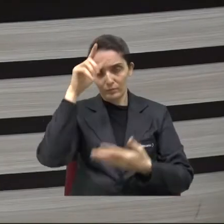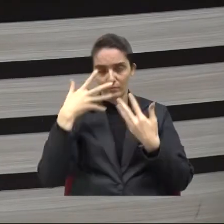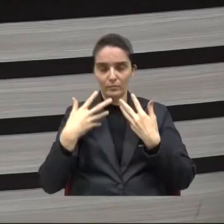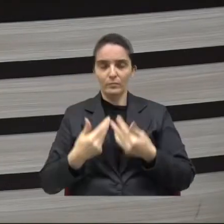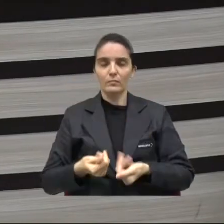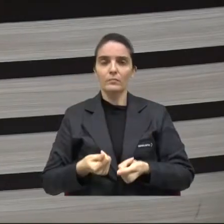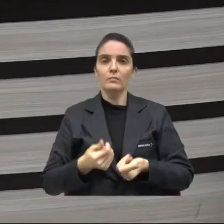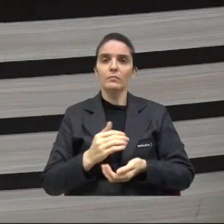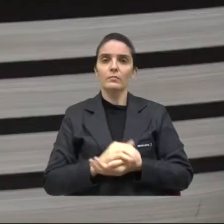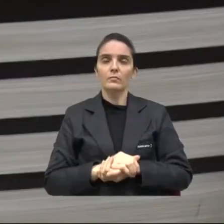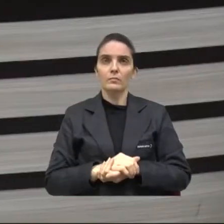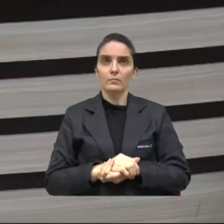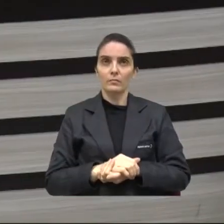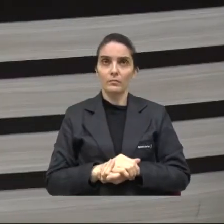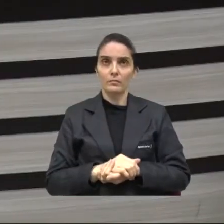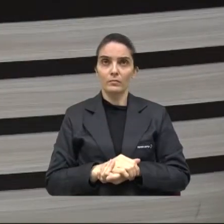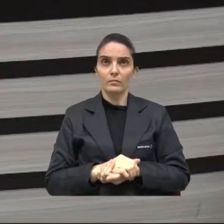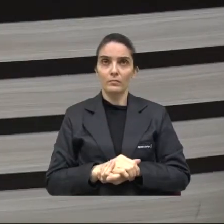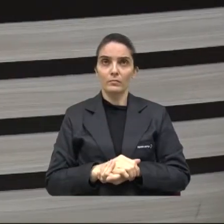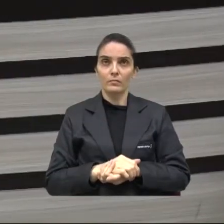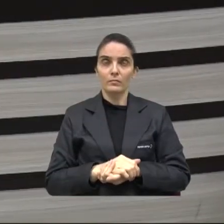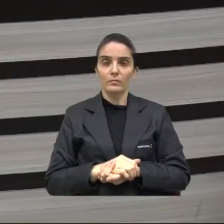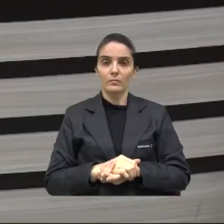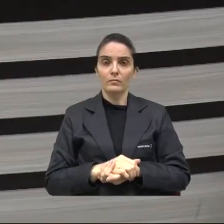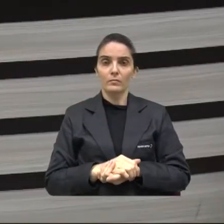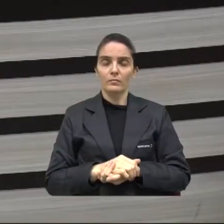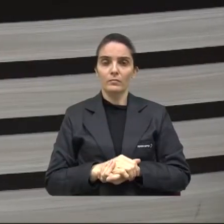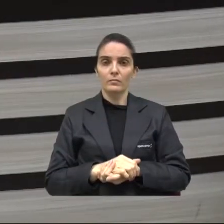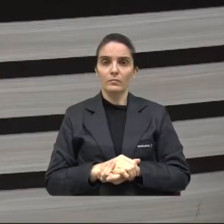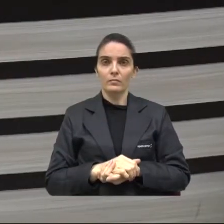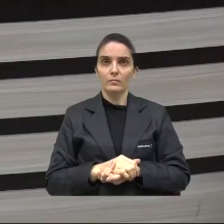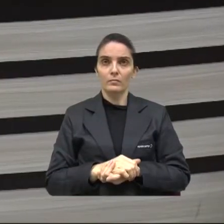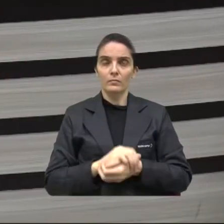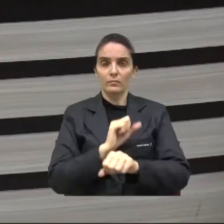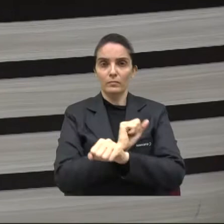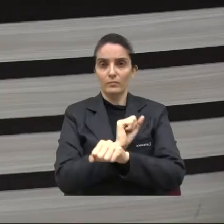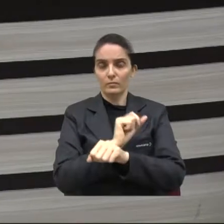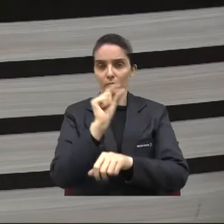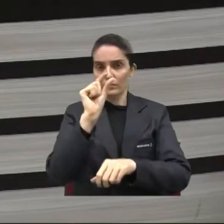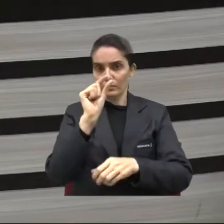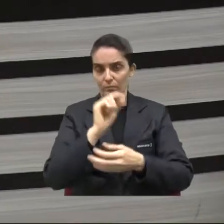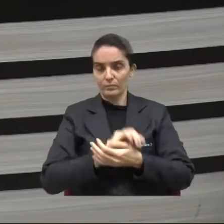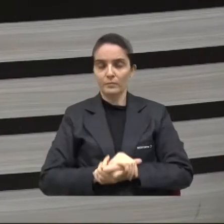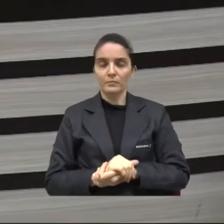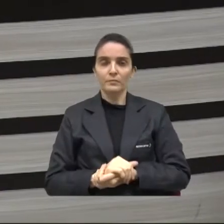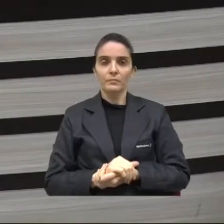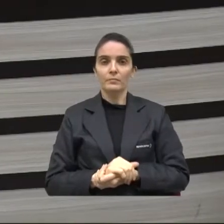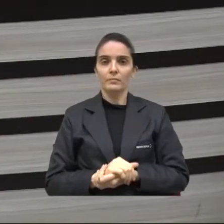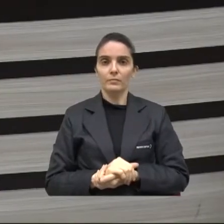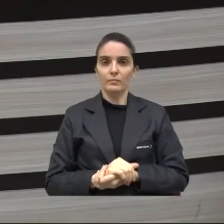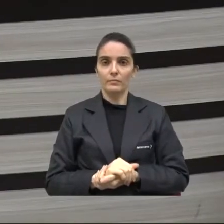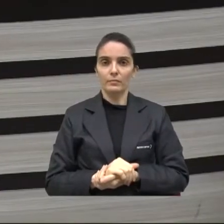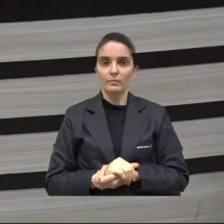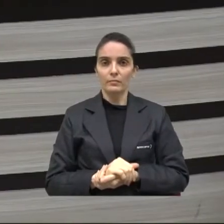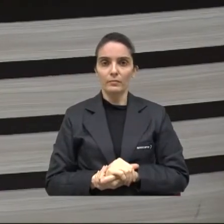deliberado. Vereadora Érica Cristina Tenquemoia. Minutinho, senhor presidente.